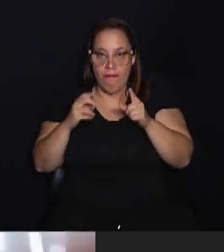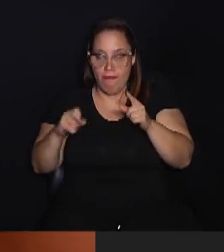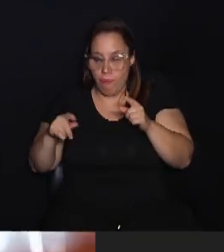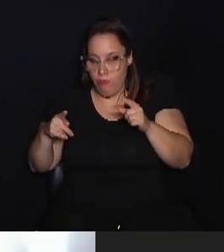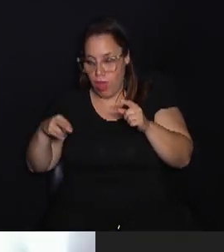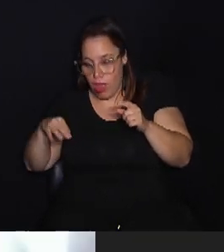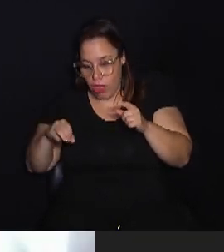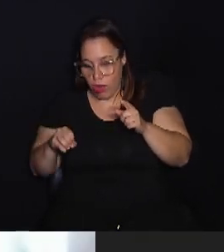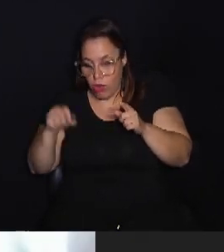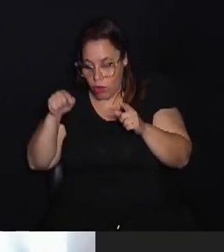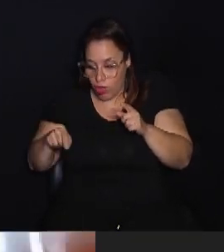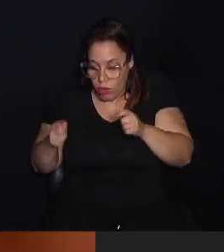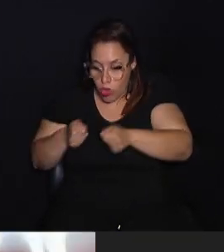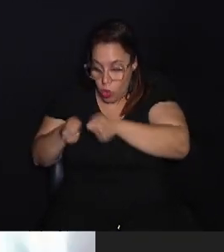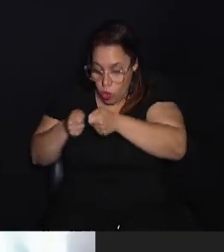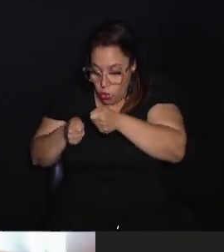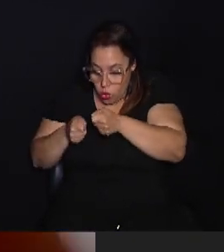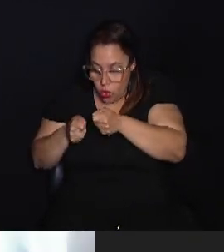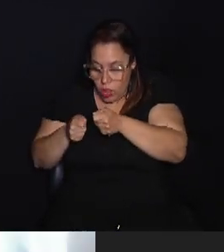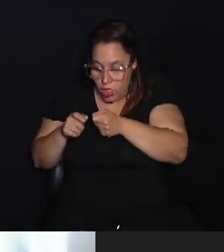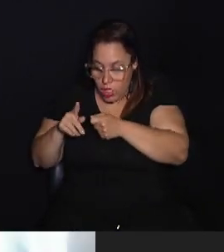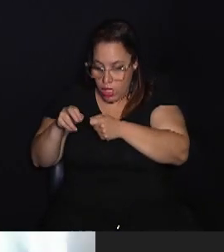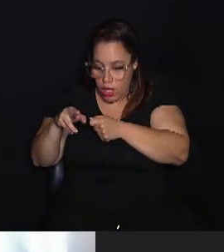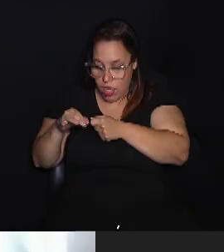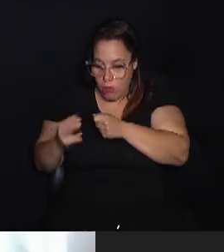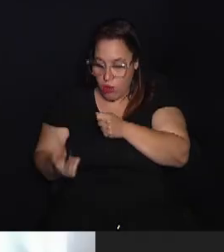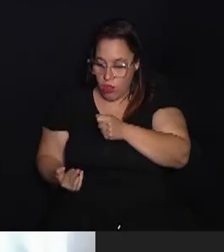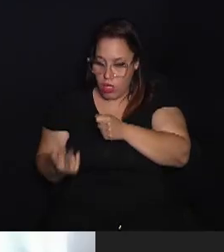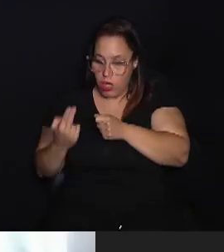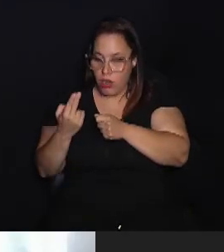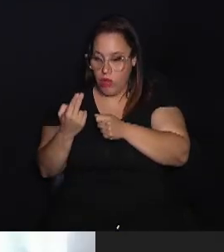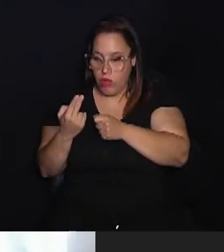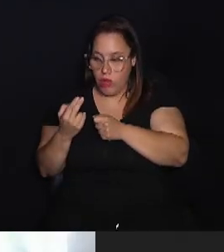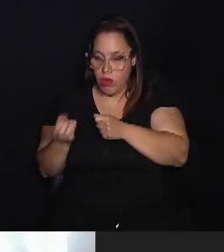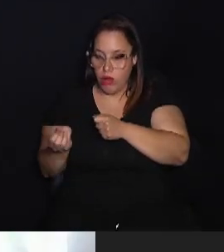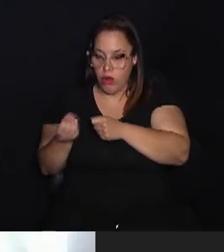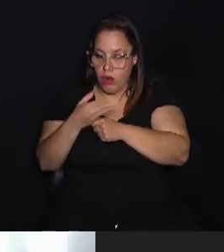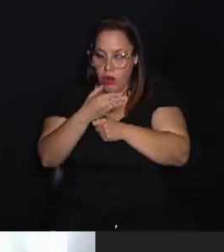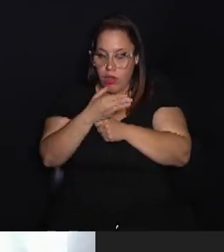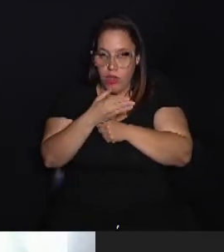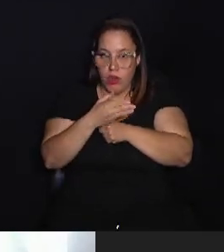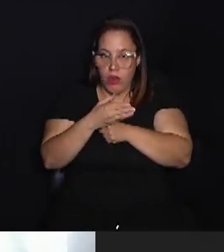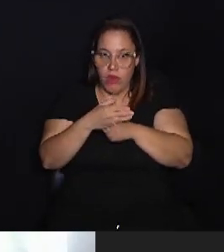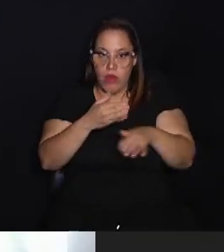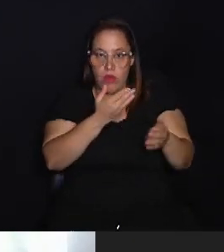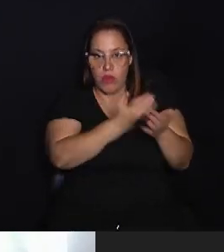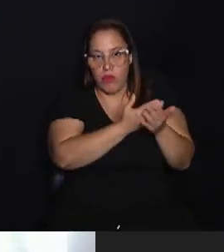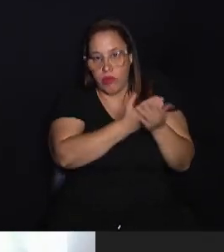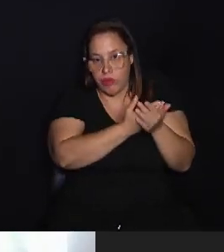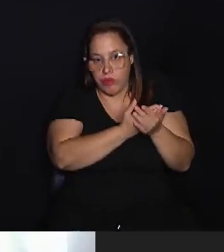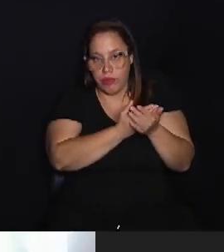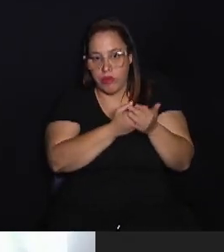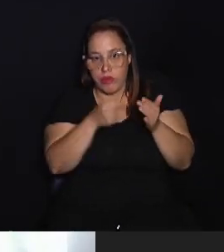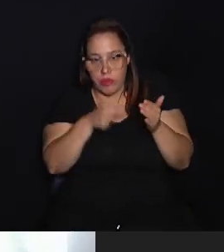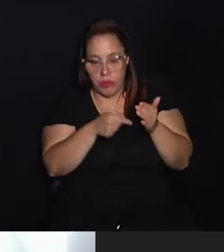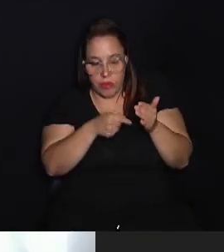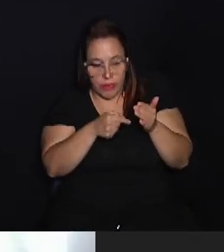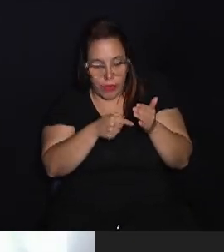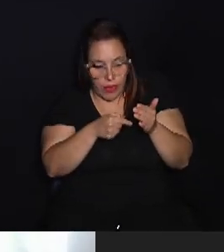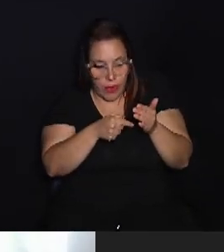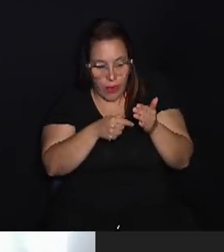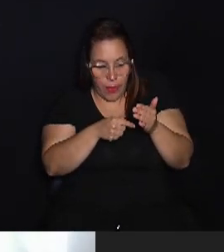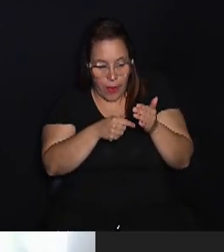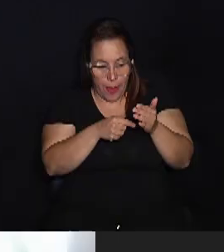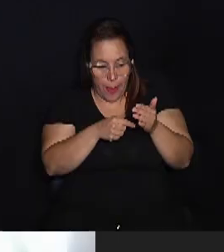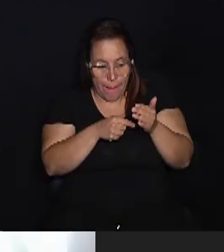padrão, o grupo controle, químio e cirurgia, e a novidade do estudo é que no